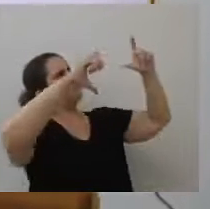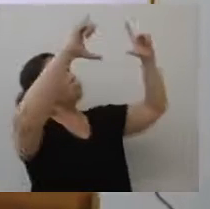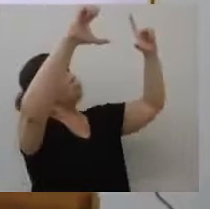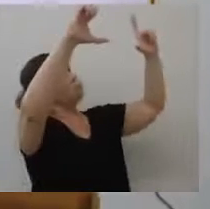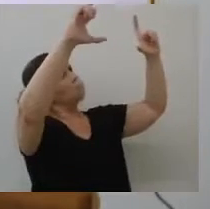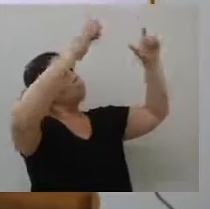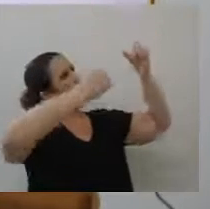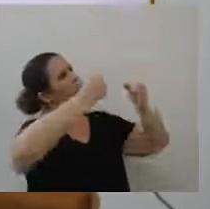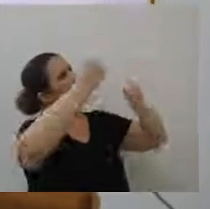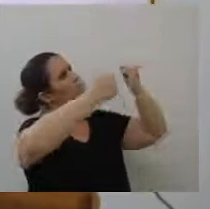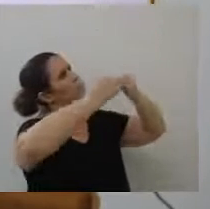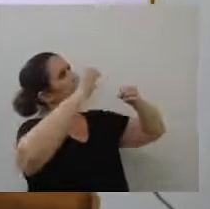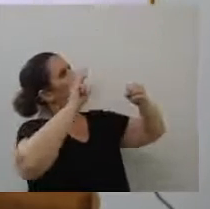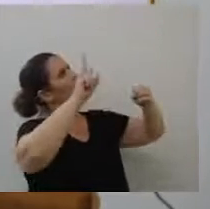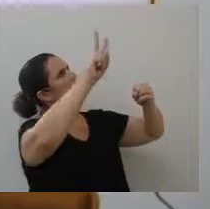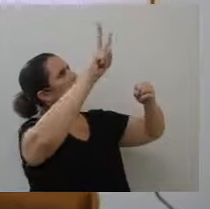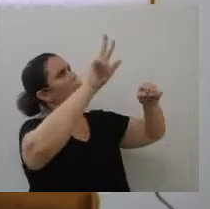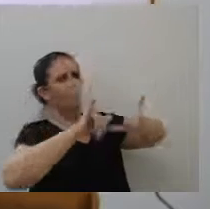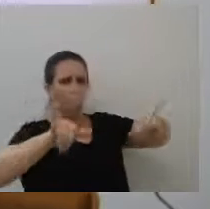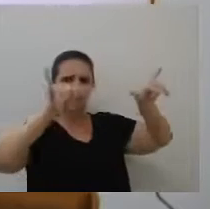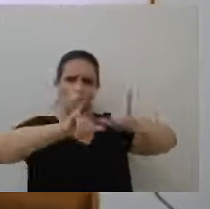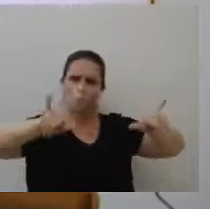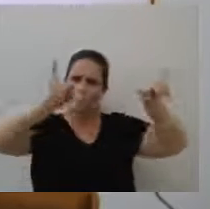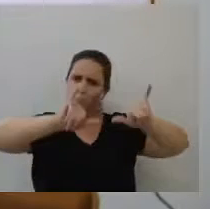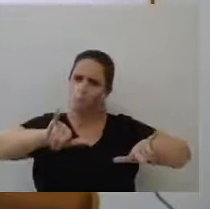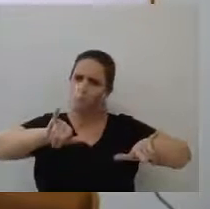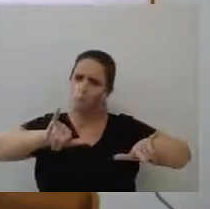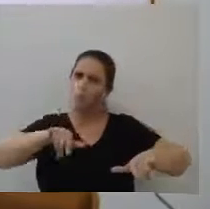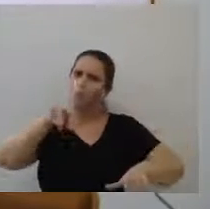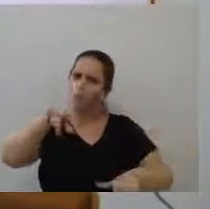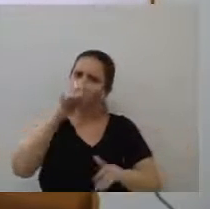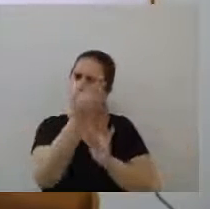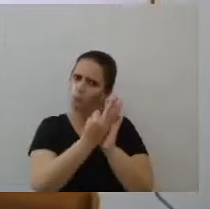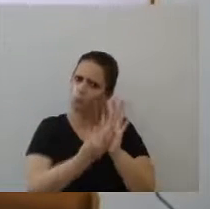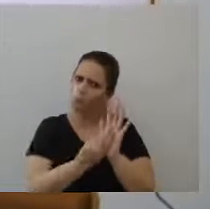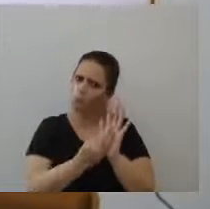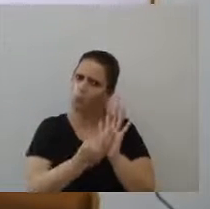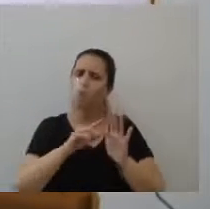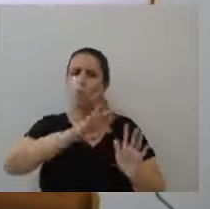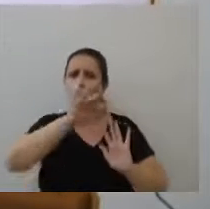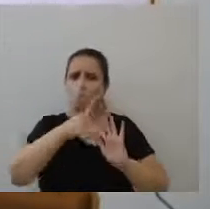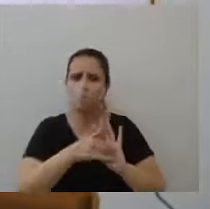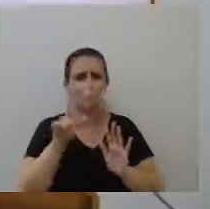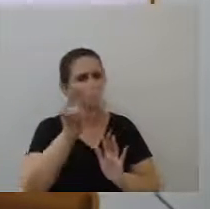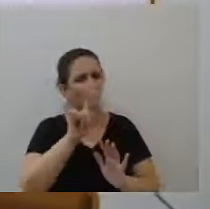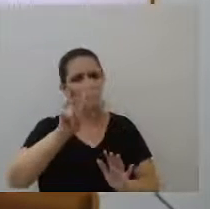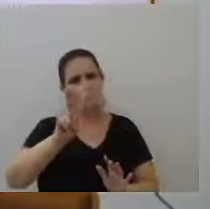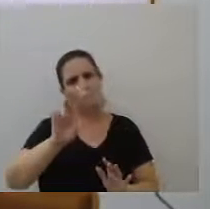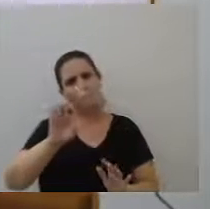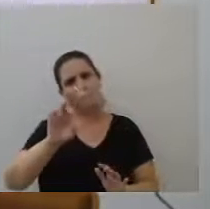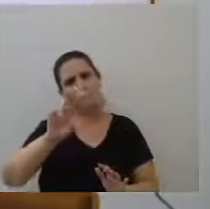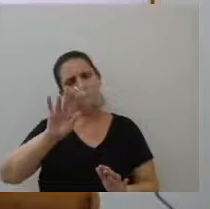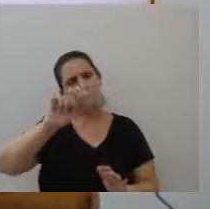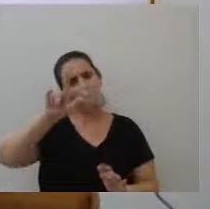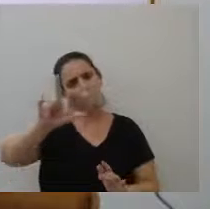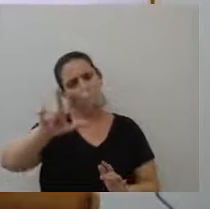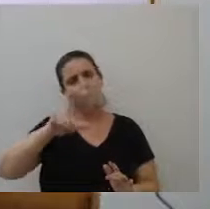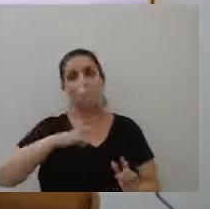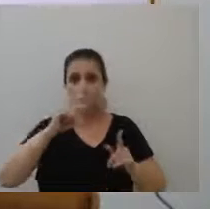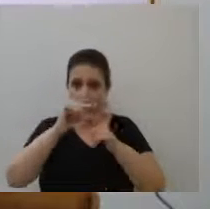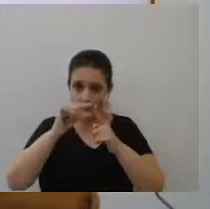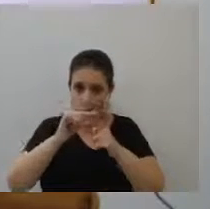uma charge, ok? E o que é que nós estamos vendo? Falamos que o nosso tema é desmatamento, né?